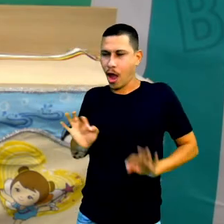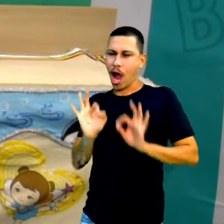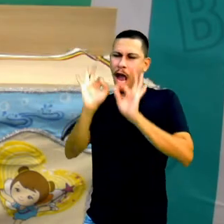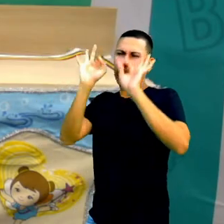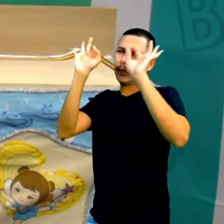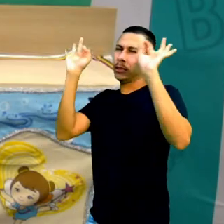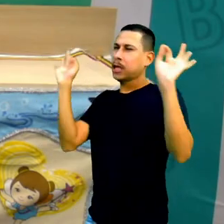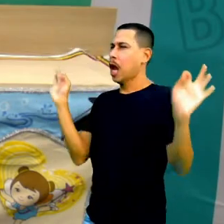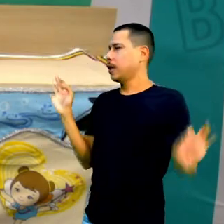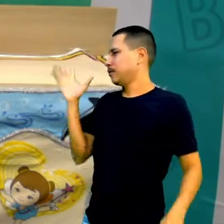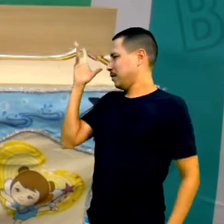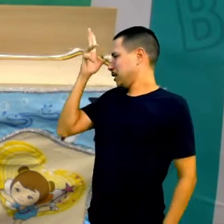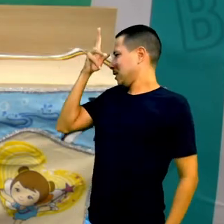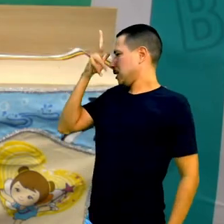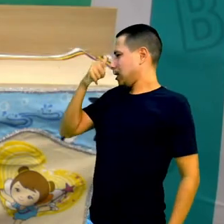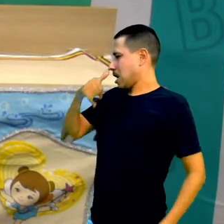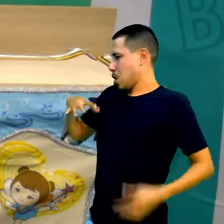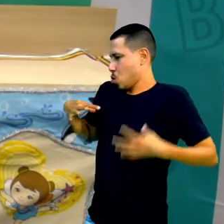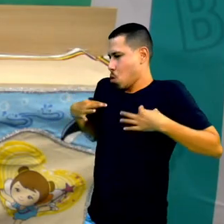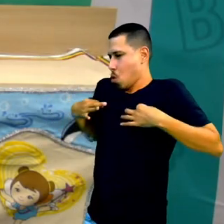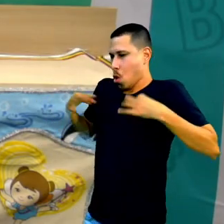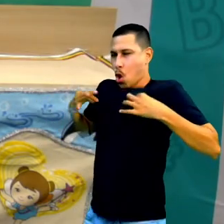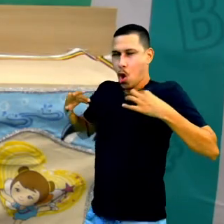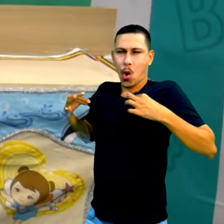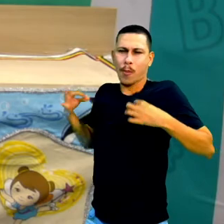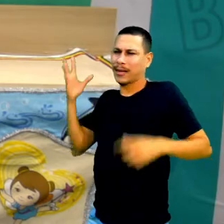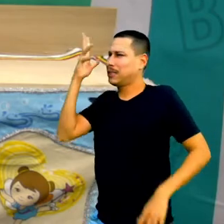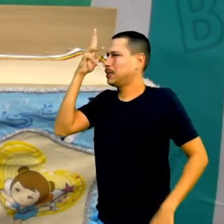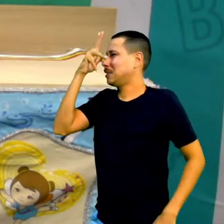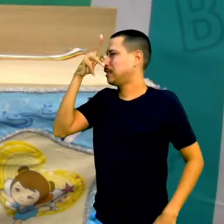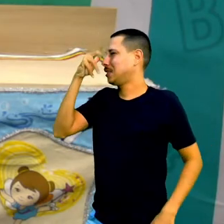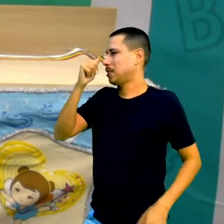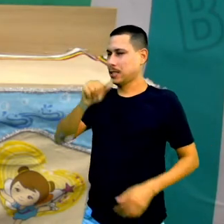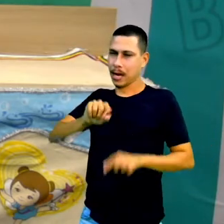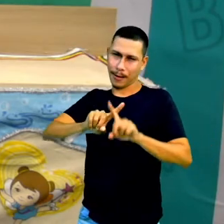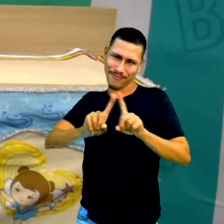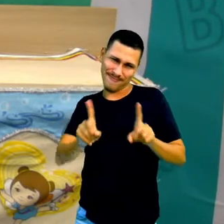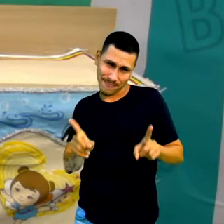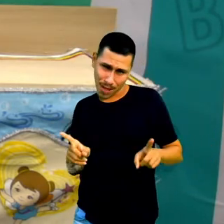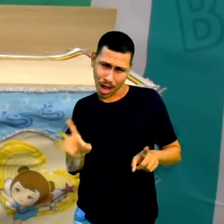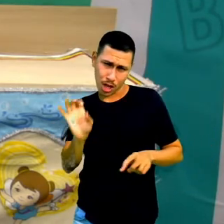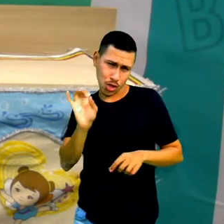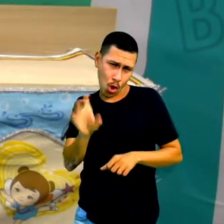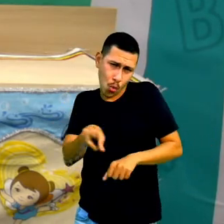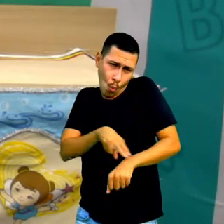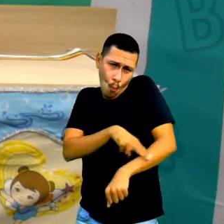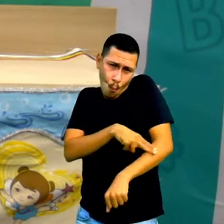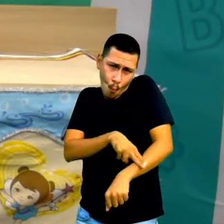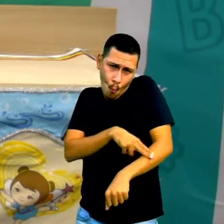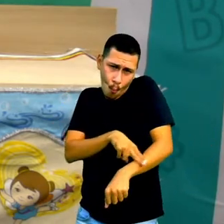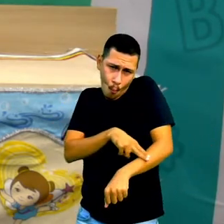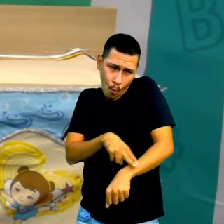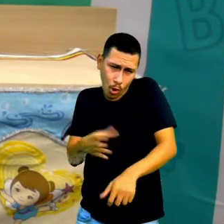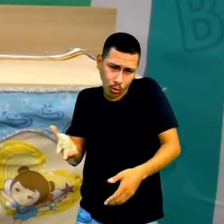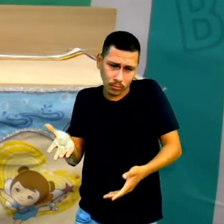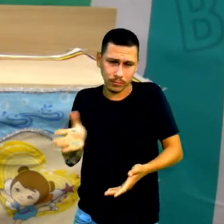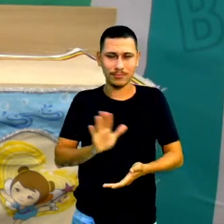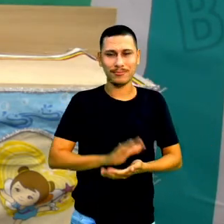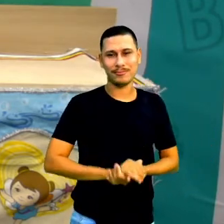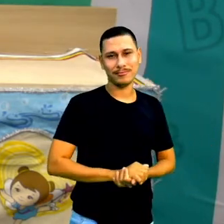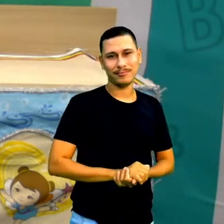achando que estava com uma roupa muito bonita. Mas na final ele só estava... O que, leiturinha?